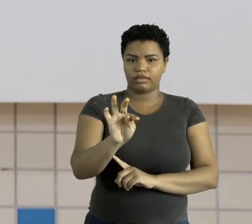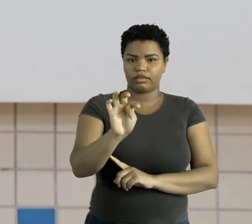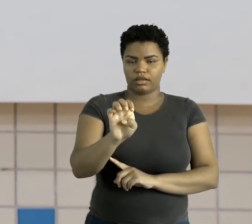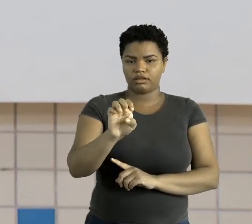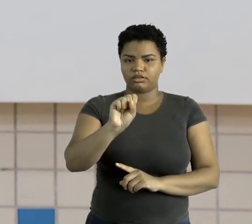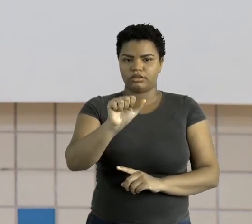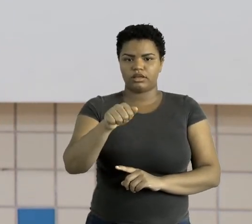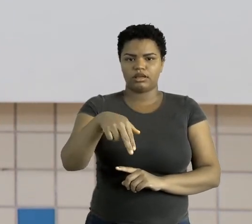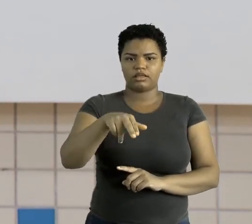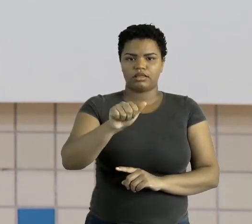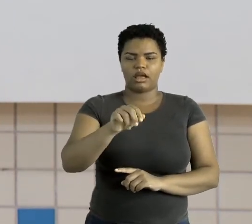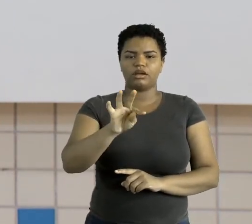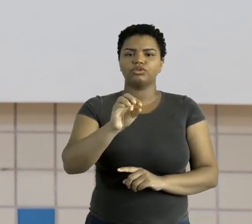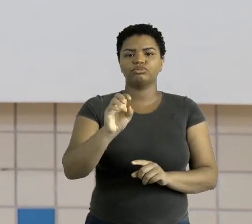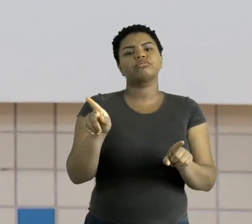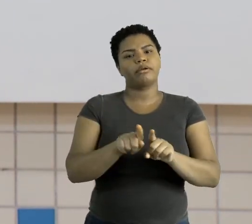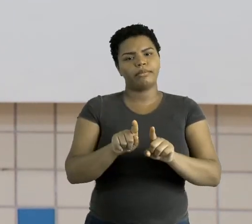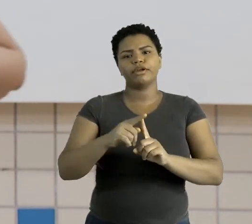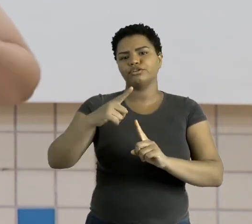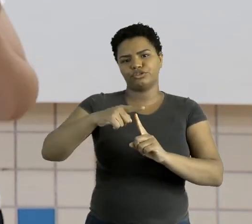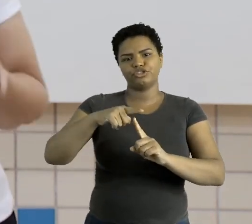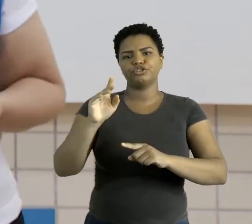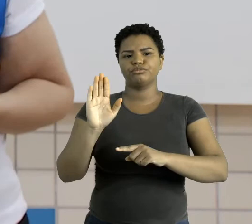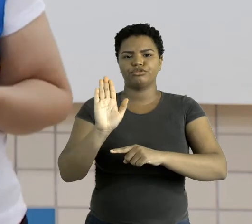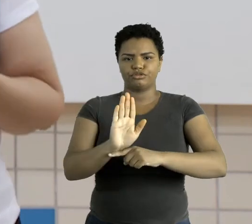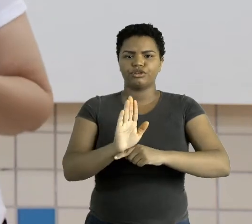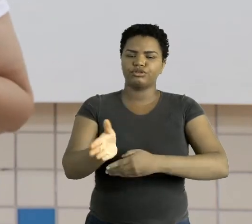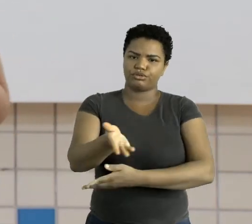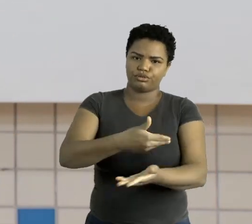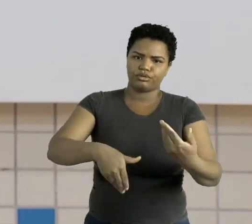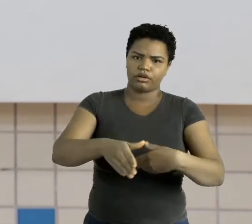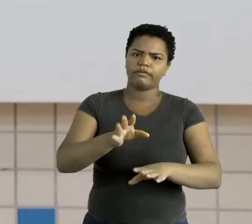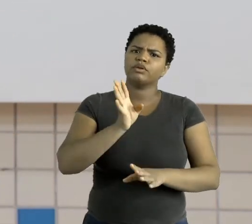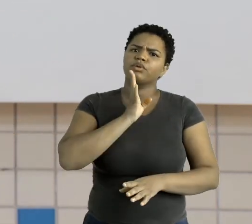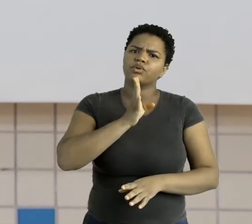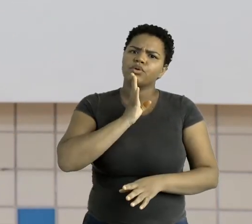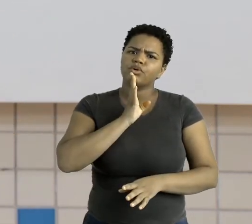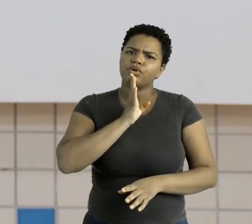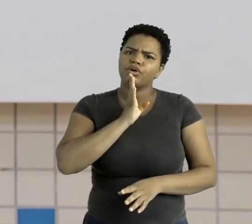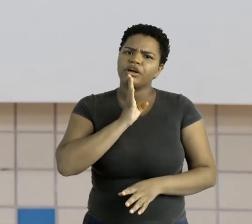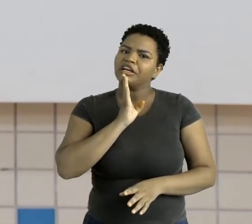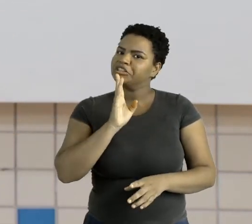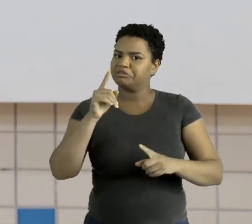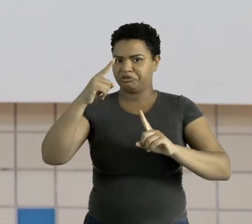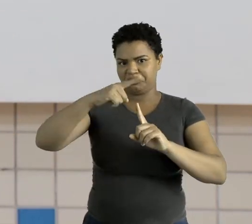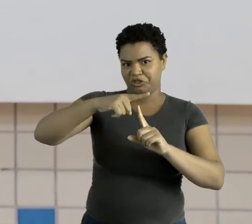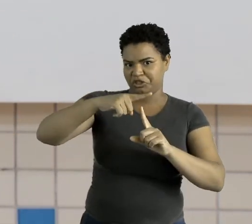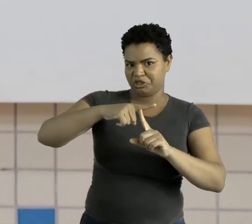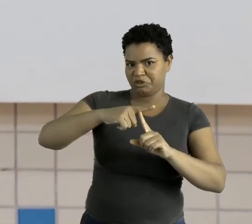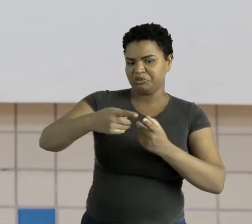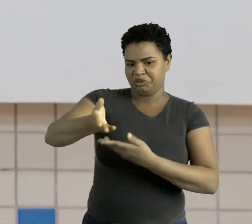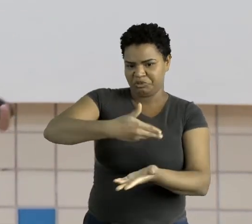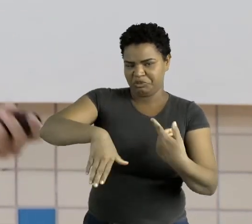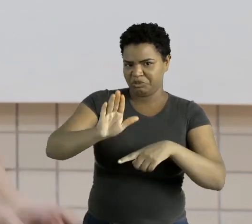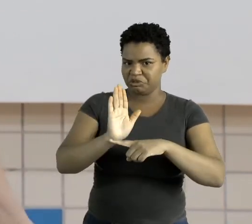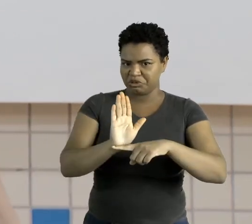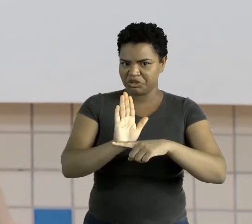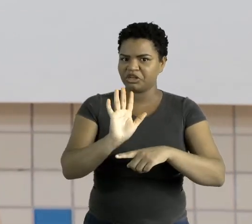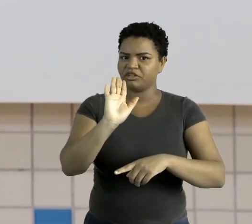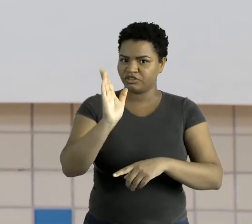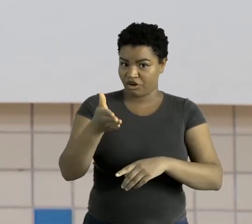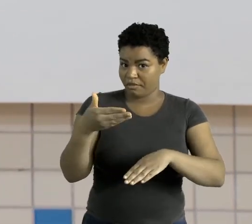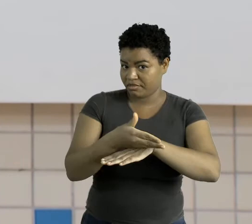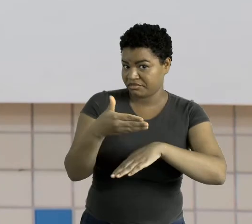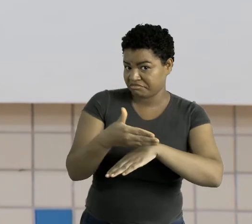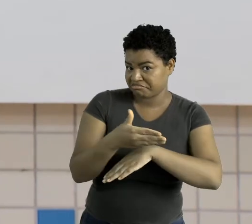pichirum. E você conhece algum tipo de mutirão? Você já participou de algum tipo de